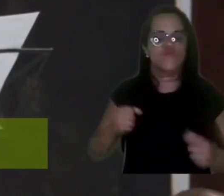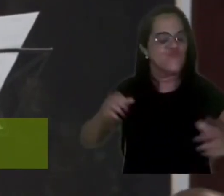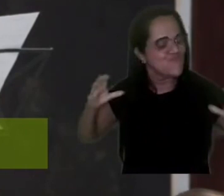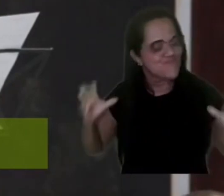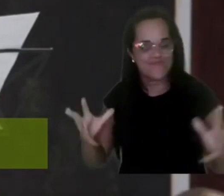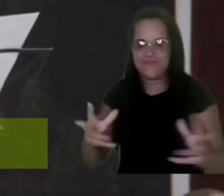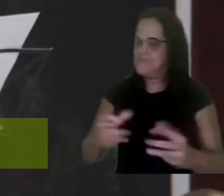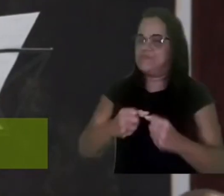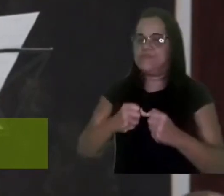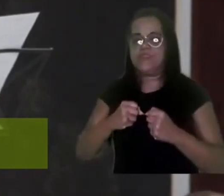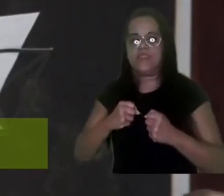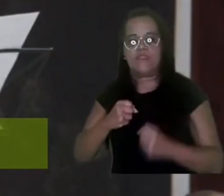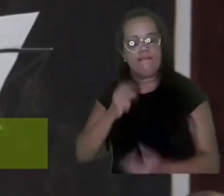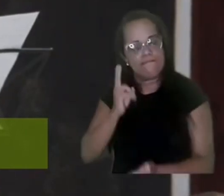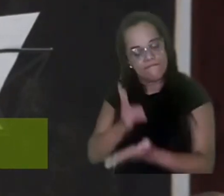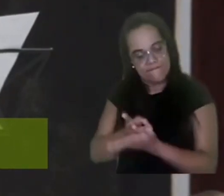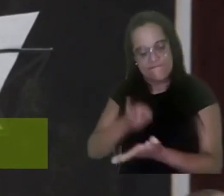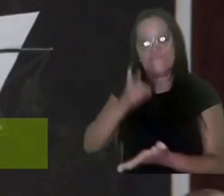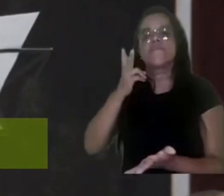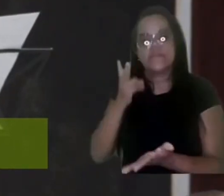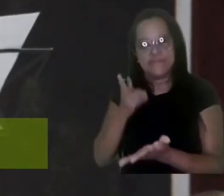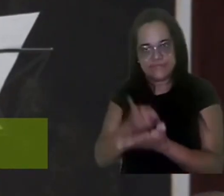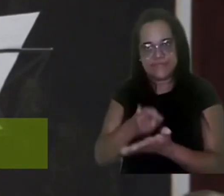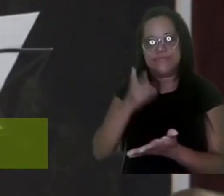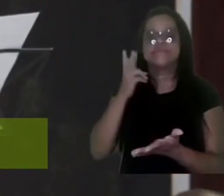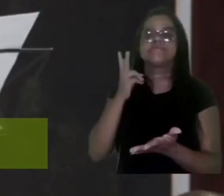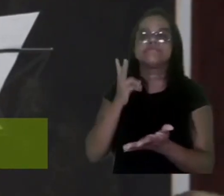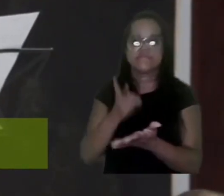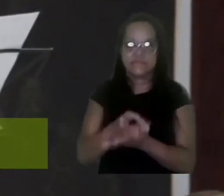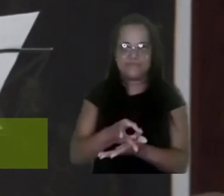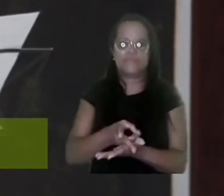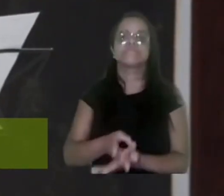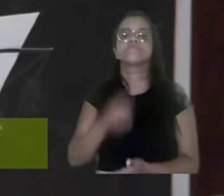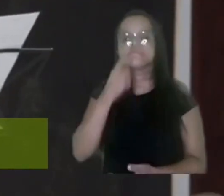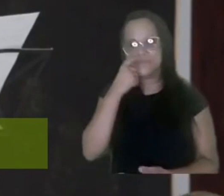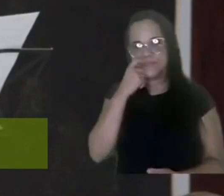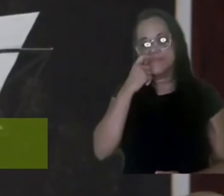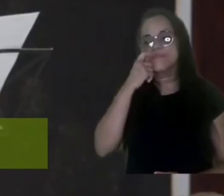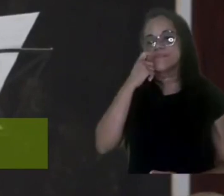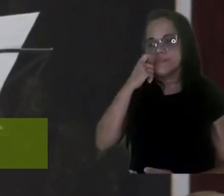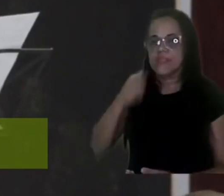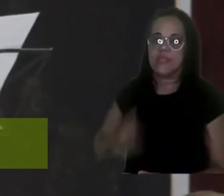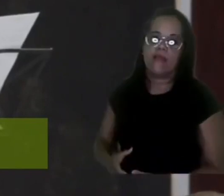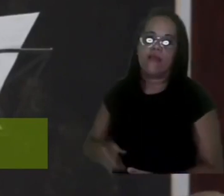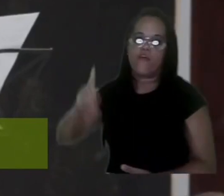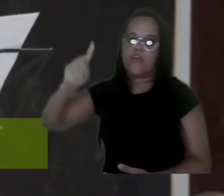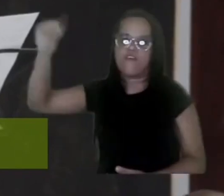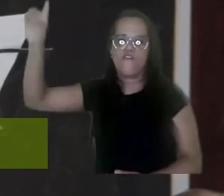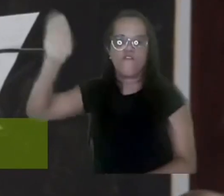maravilhoso és pra mim. Firme, ó Deus, está o meu coração, firme